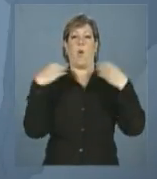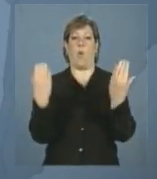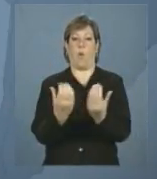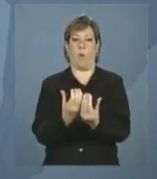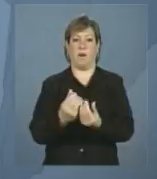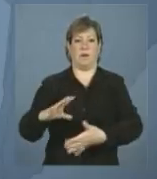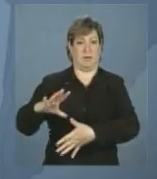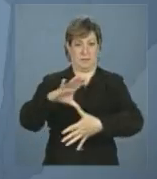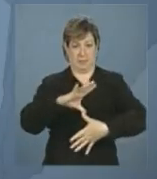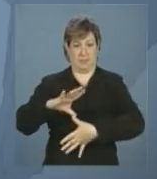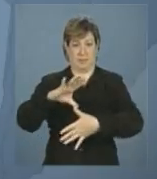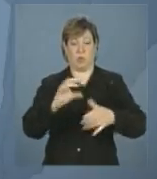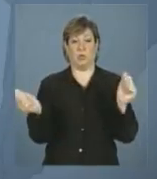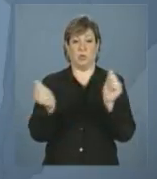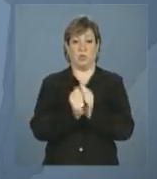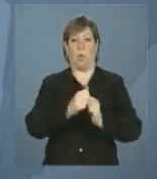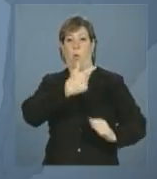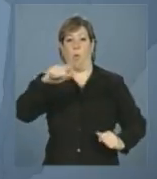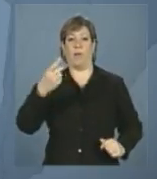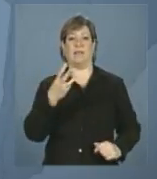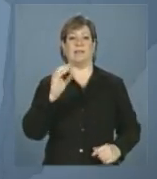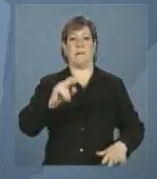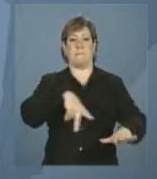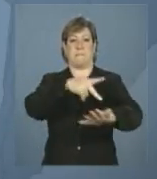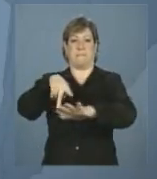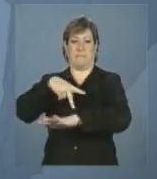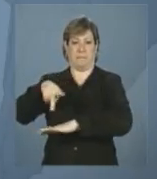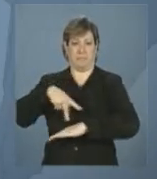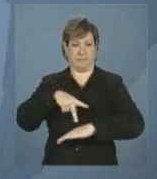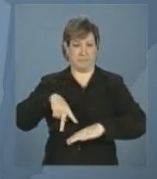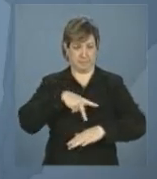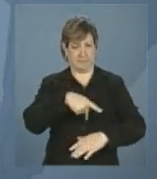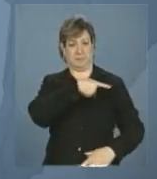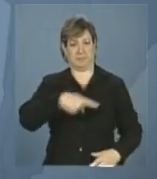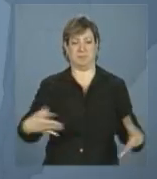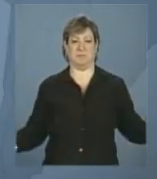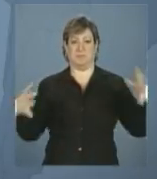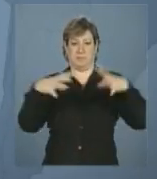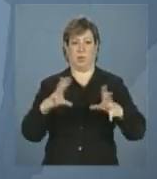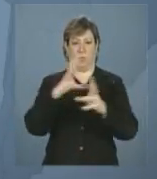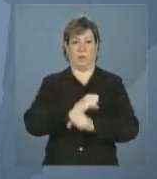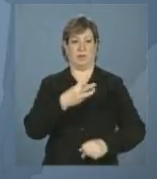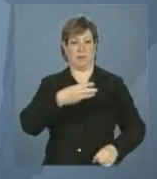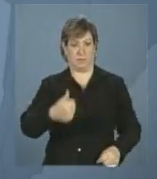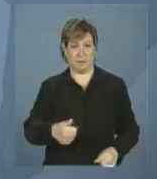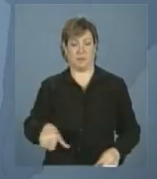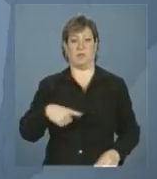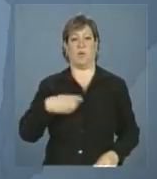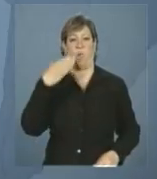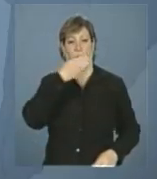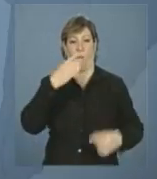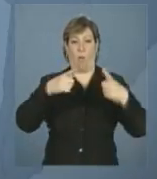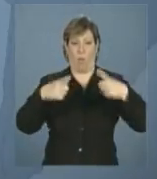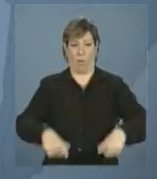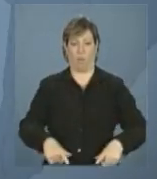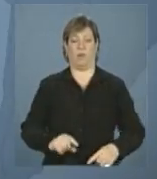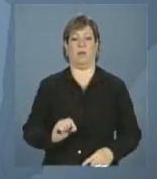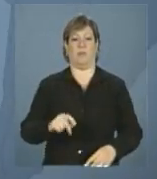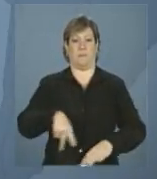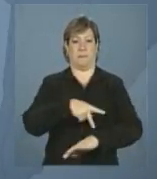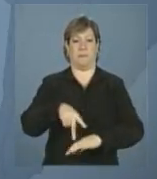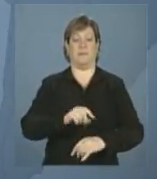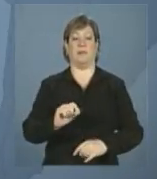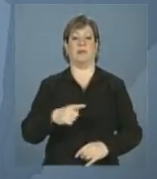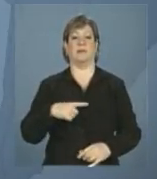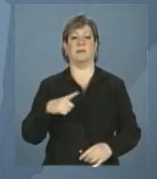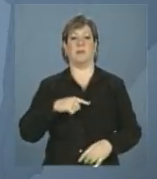ao lado de outros 30 chefes de Estado que participam do encontro em Cartagena das Índias, na Colômbia. Ao meio-dia e 30